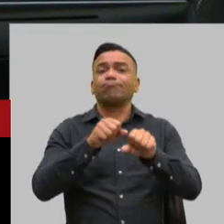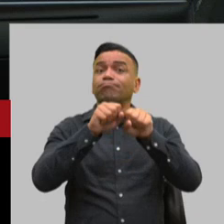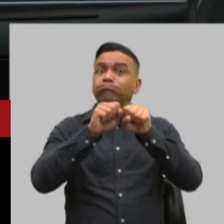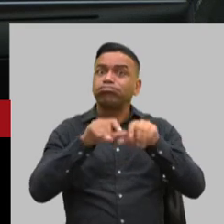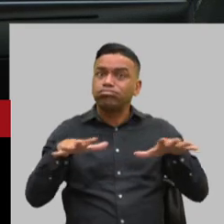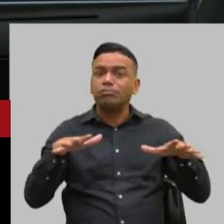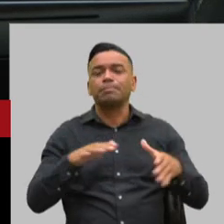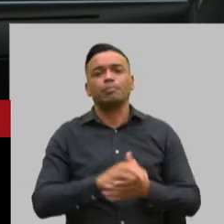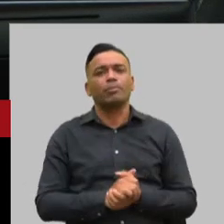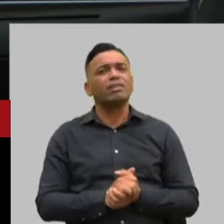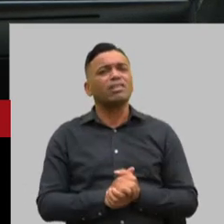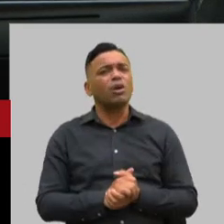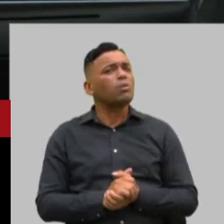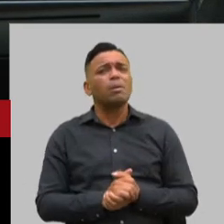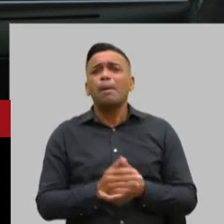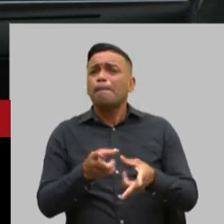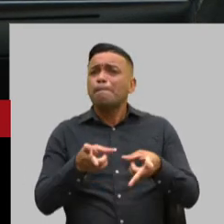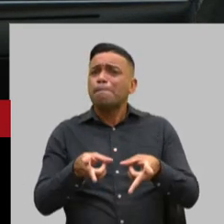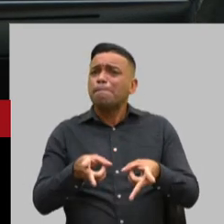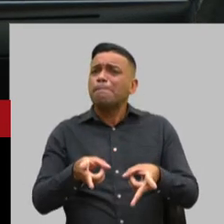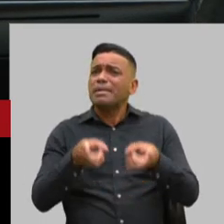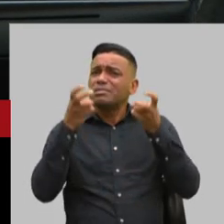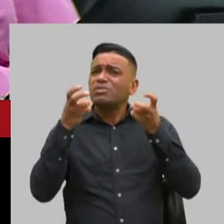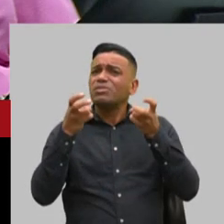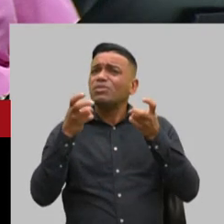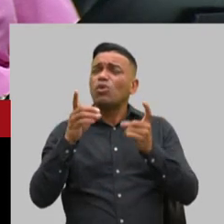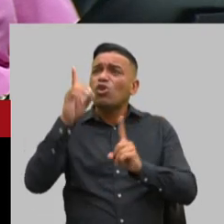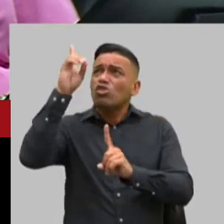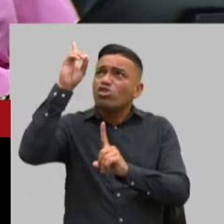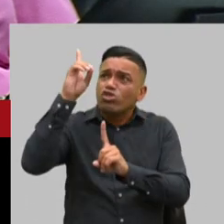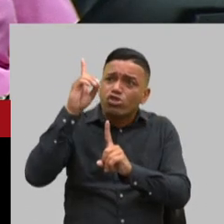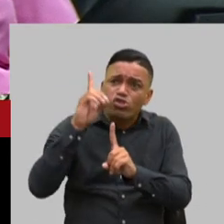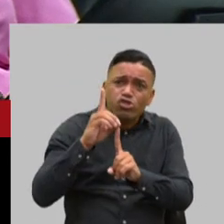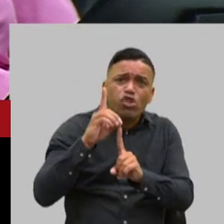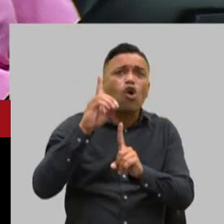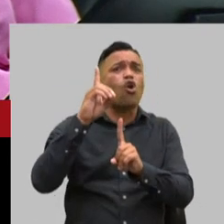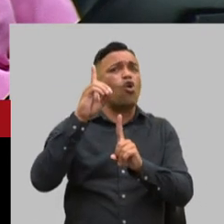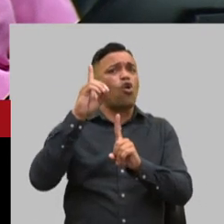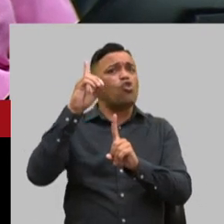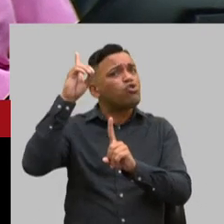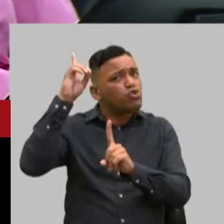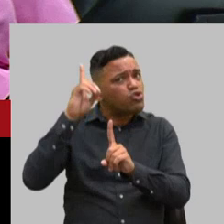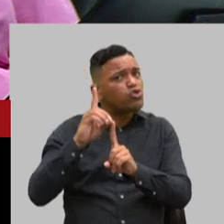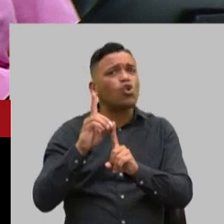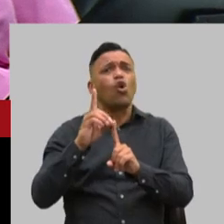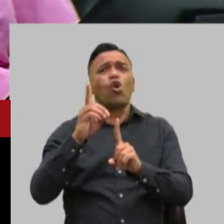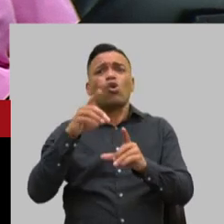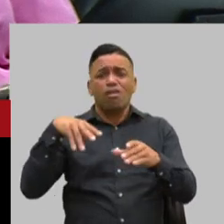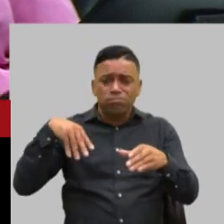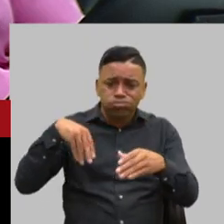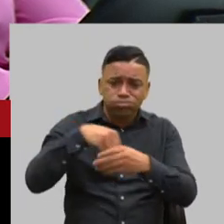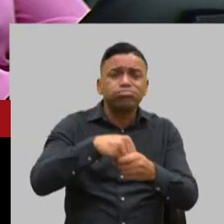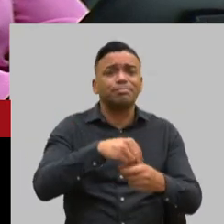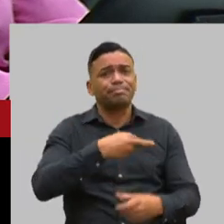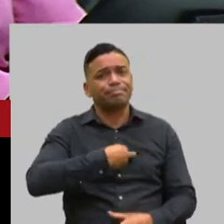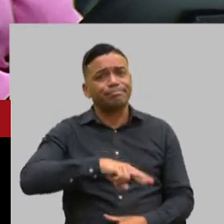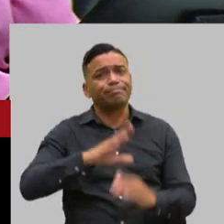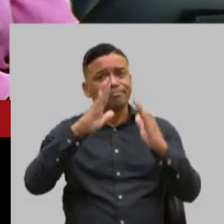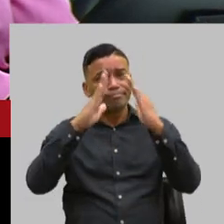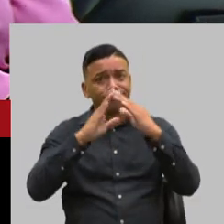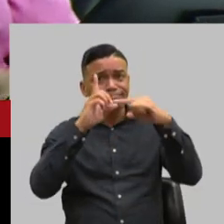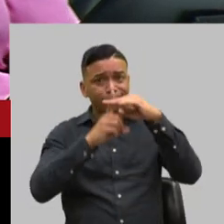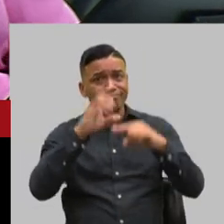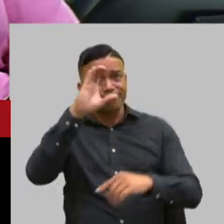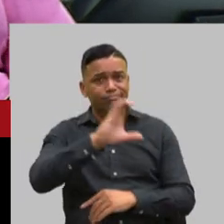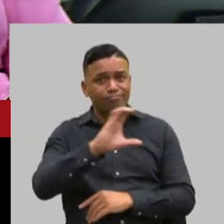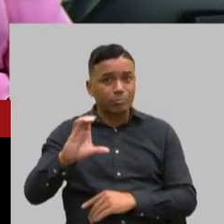é certamente fruto de talento inato e vocação sacerdotal, mas também resulta de